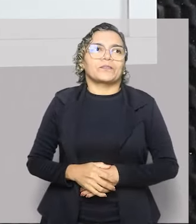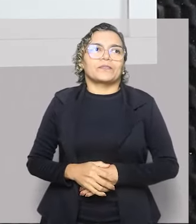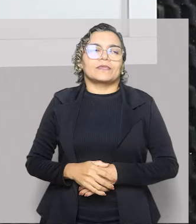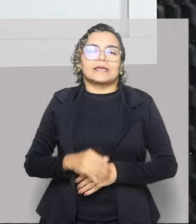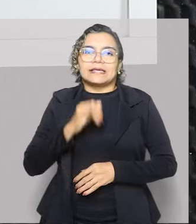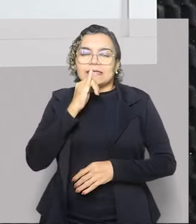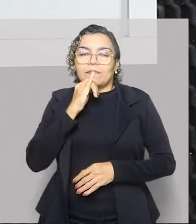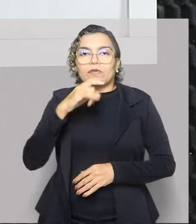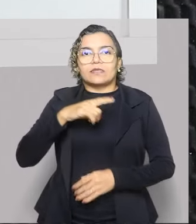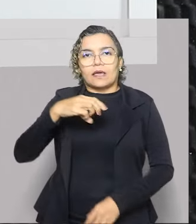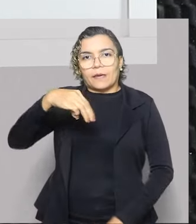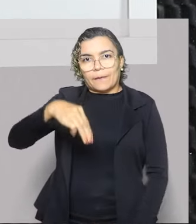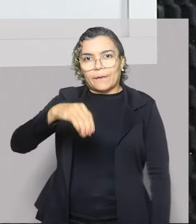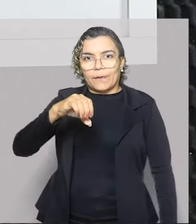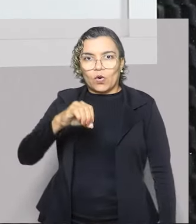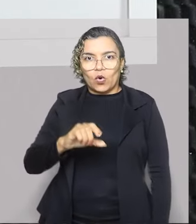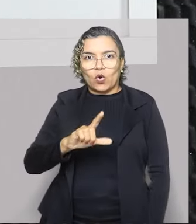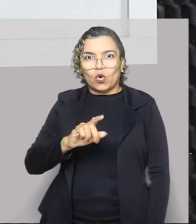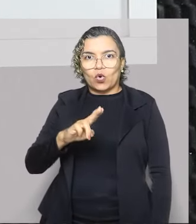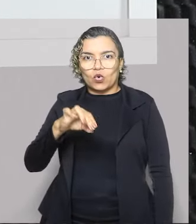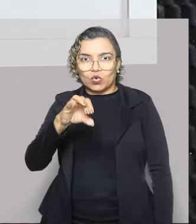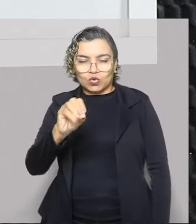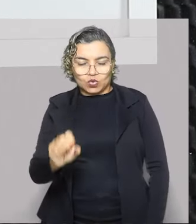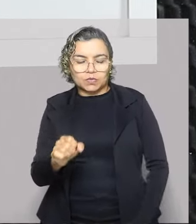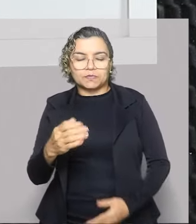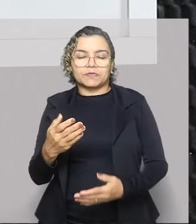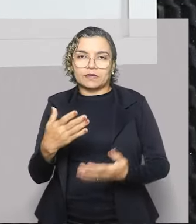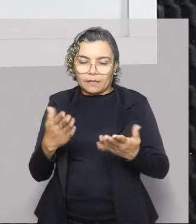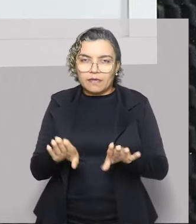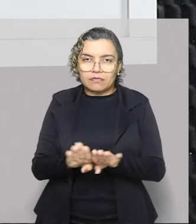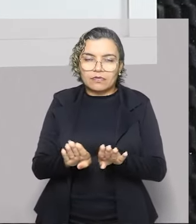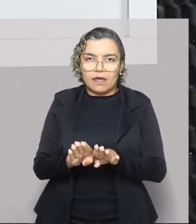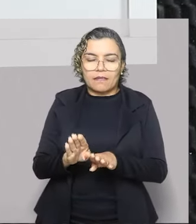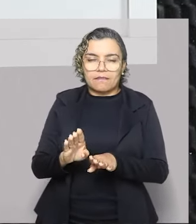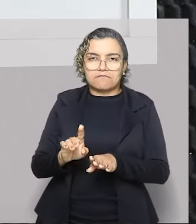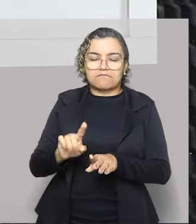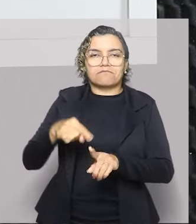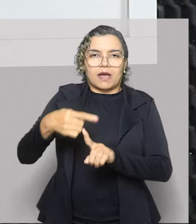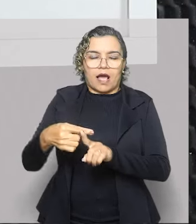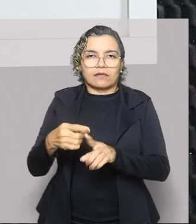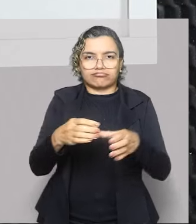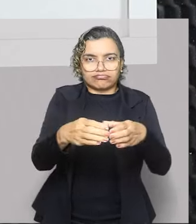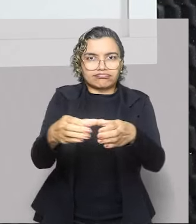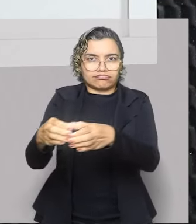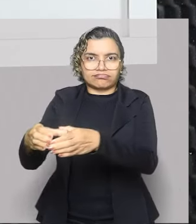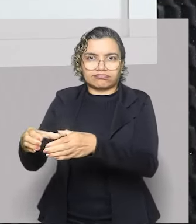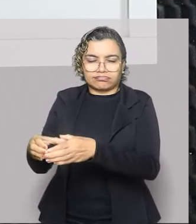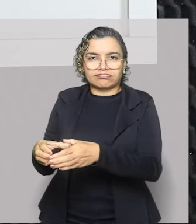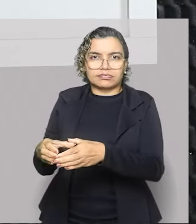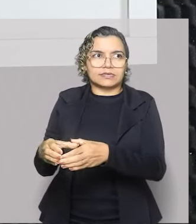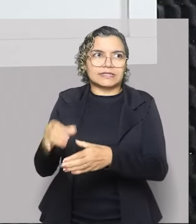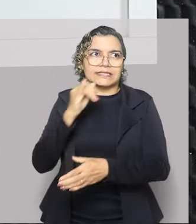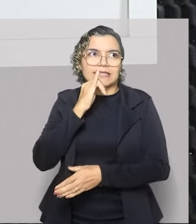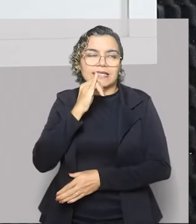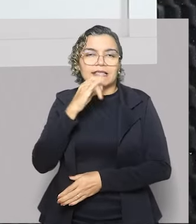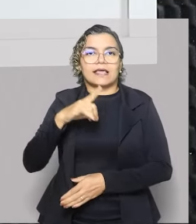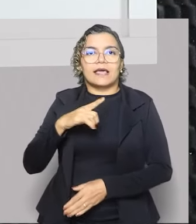dos moluscos tá o filo molusca a gente vai agrupar mais ainda esse esses organismos lá nas